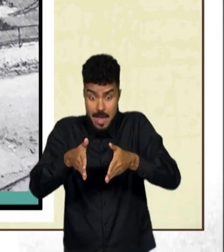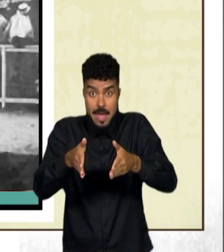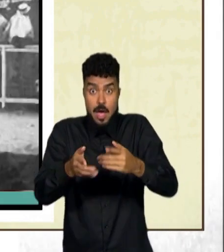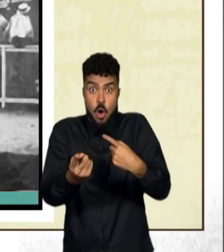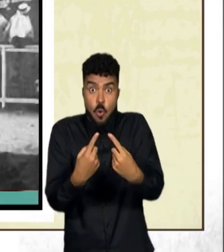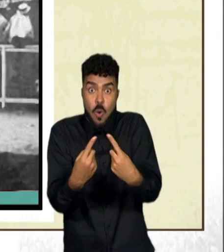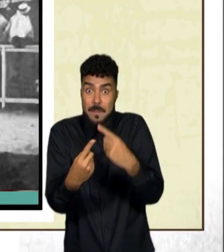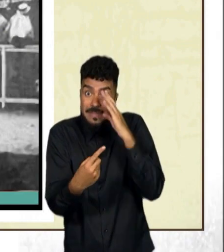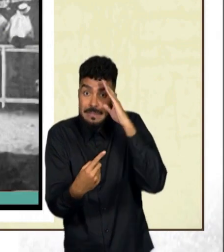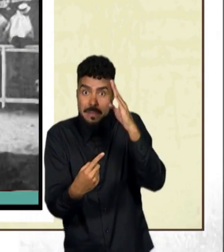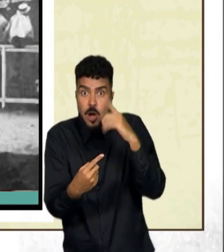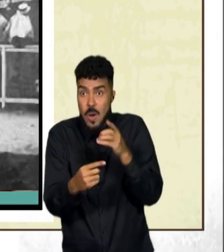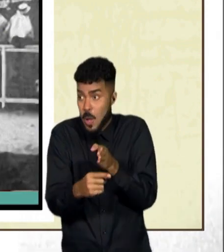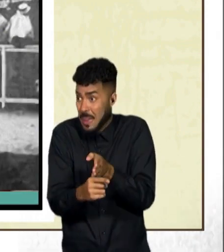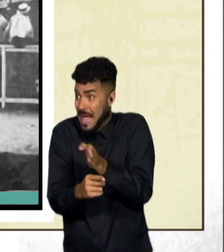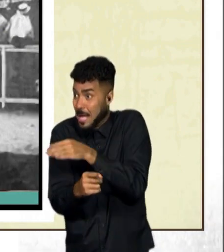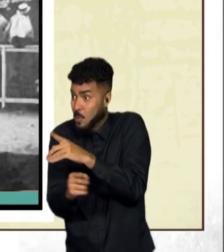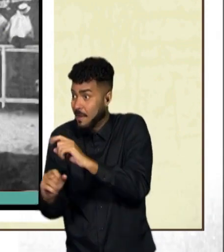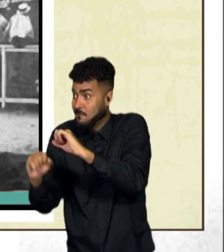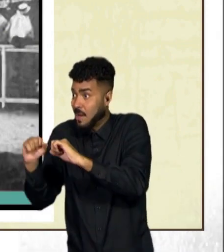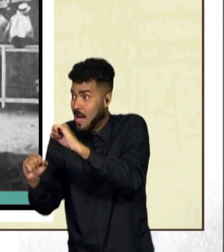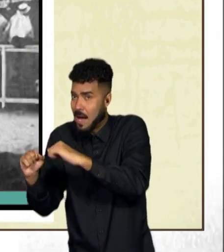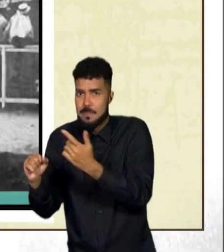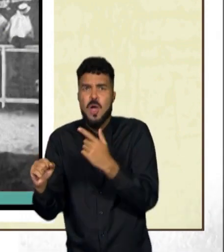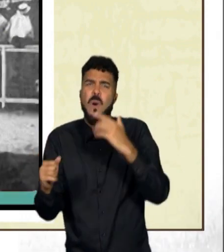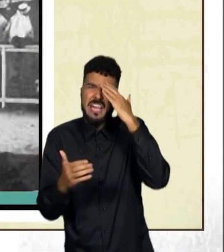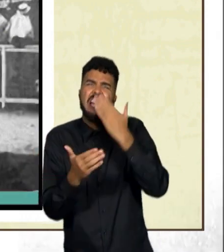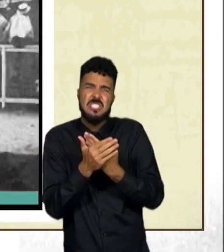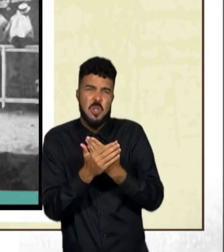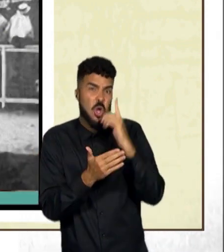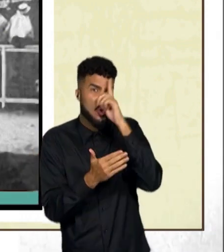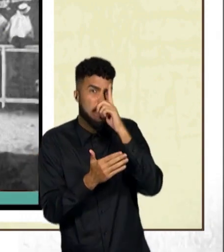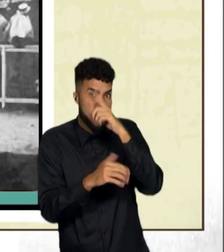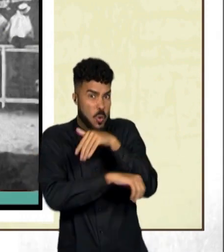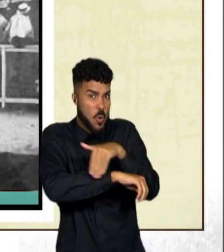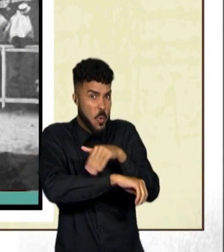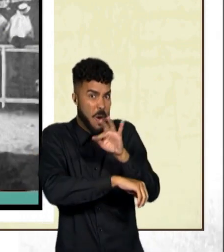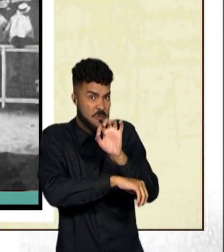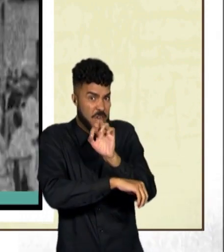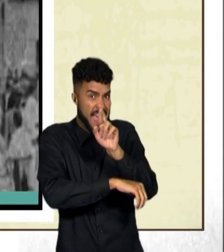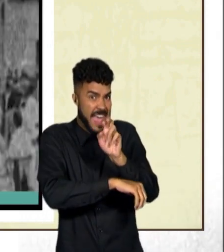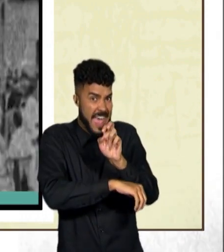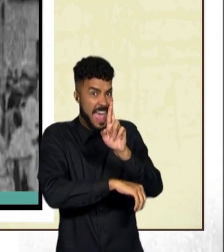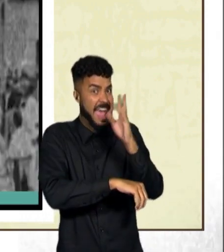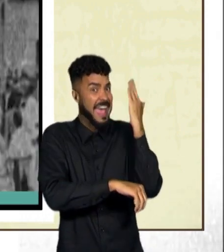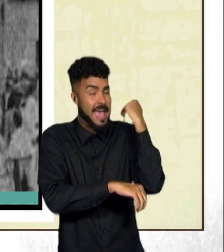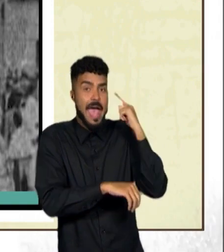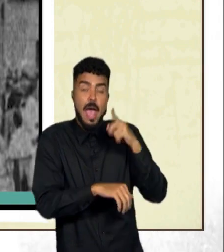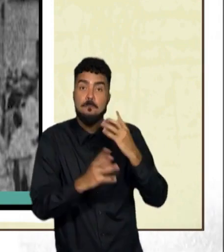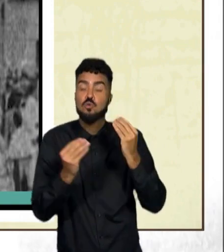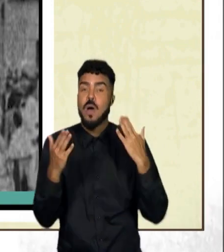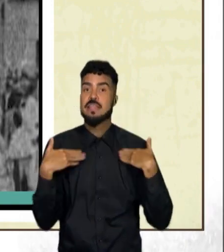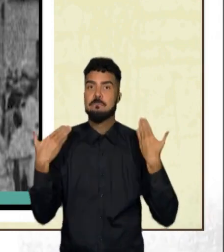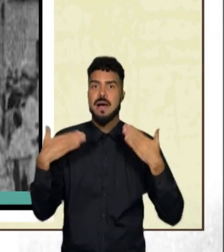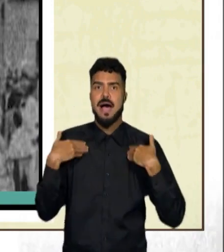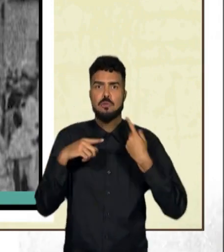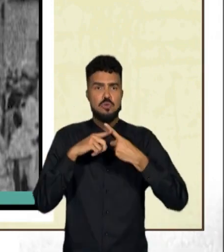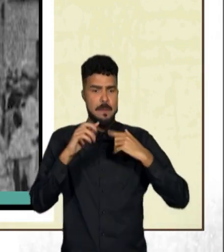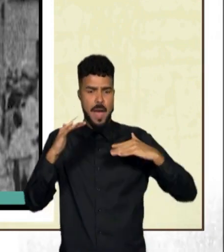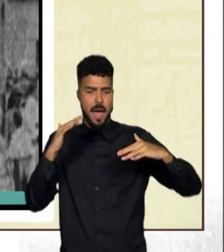fábrica. Então, eu creio que um domingo na Rua Ferreira era algo bem animado, assim, você ter a possibilidade de ver um jogo